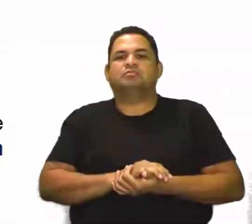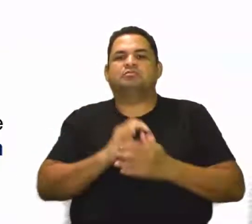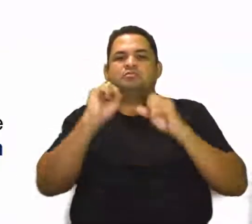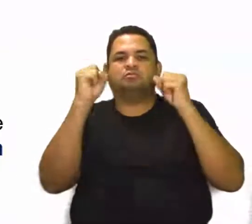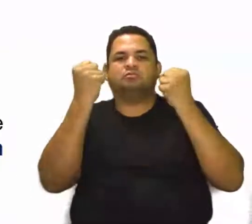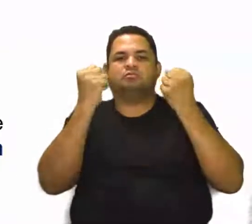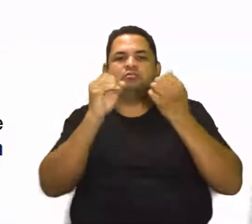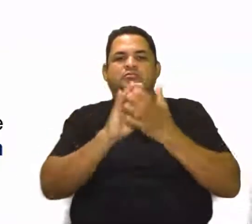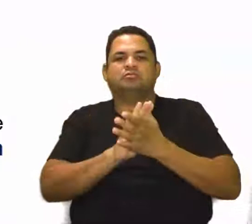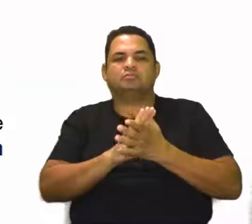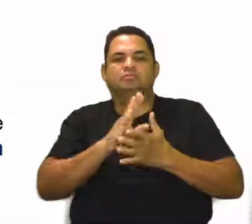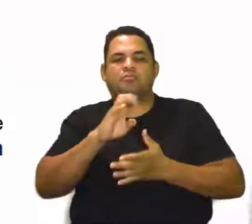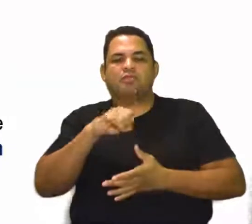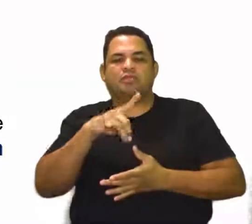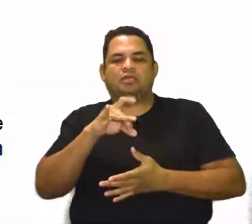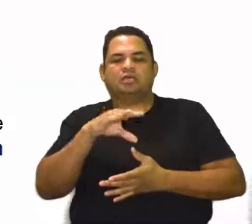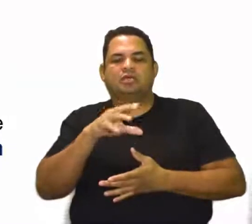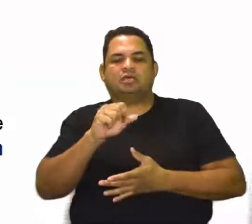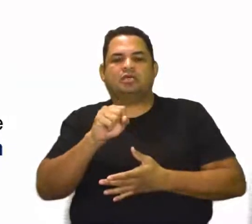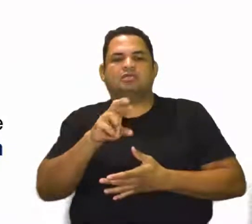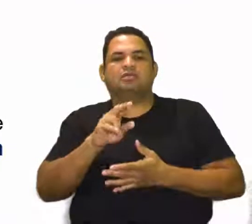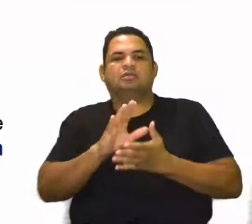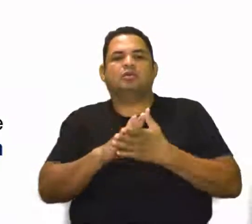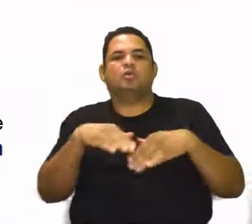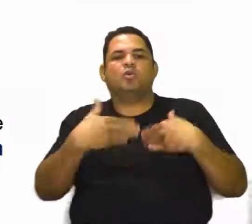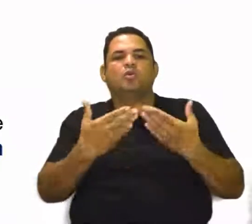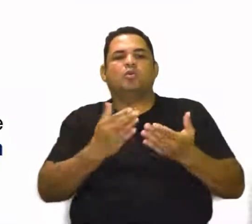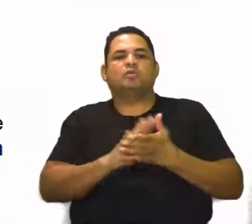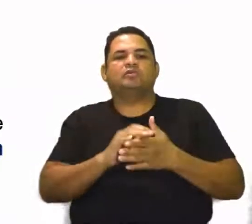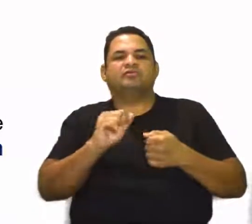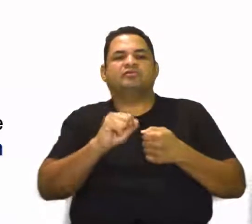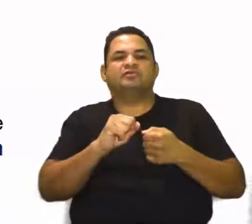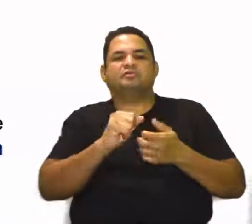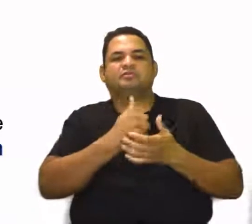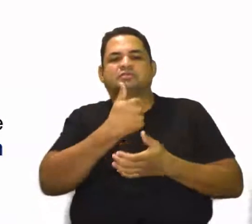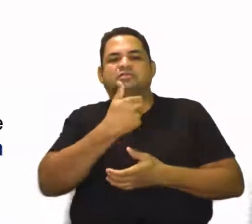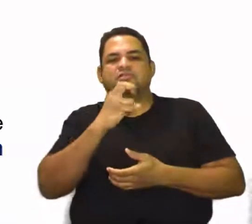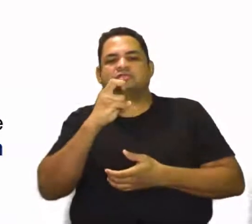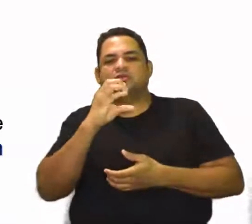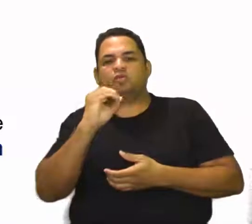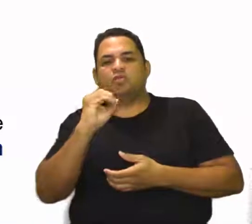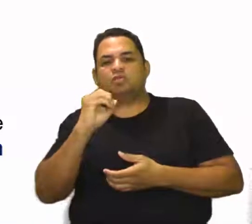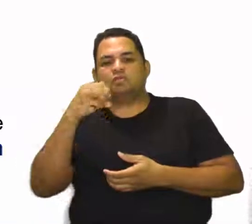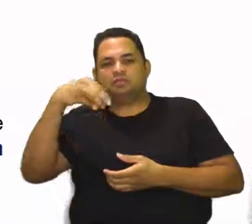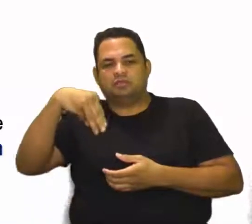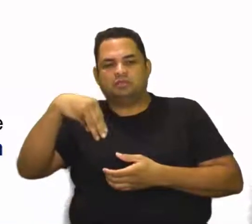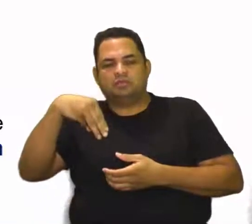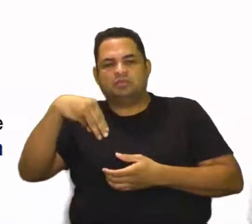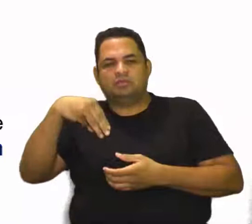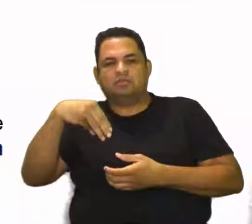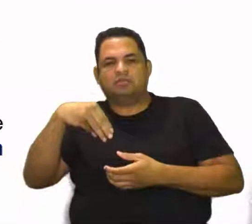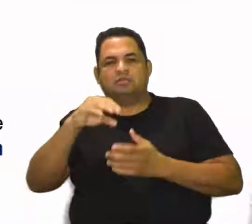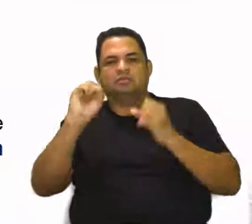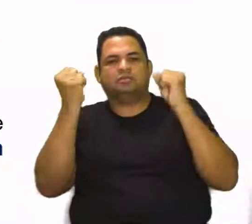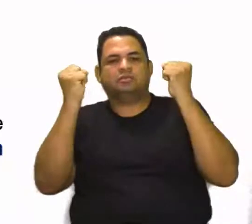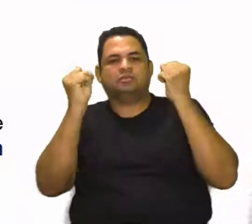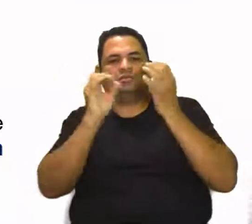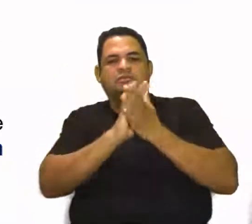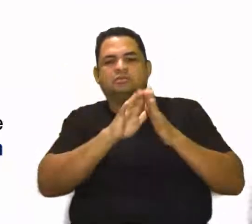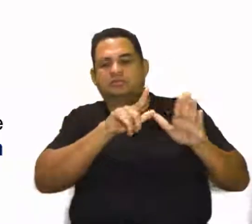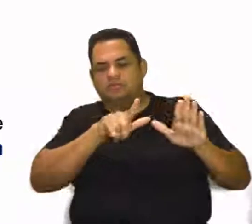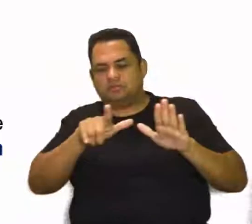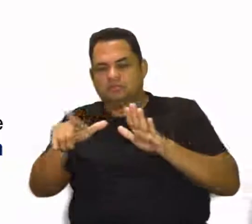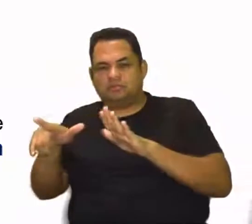ela é considerada moderada quando eu realizo pelo menos ali 150 minutos por semana